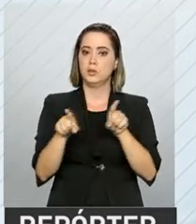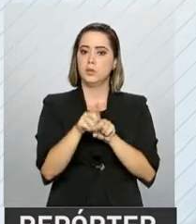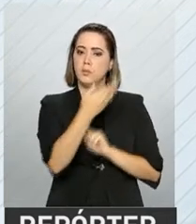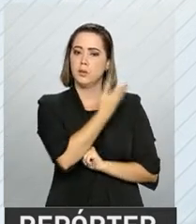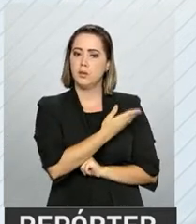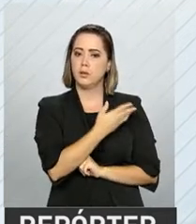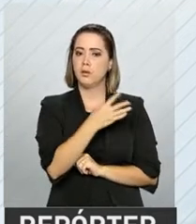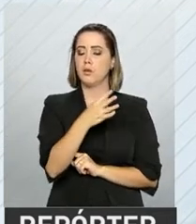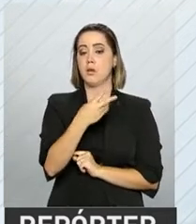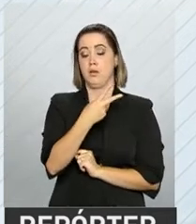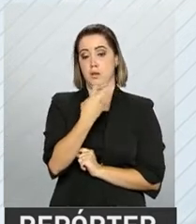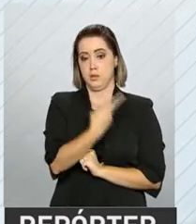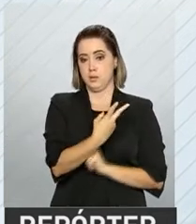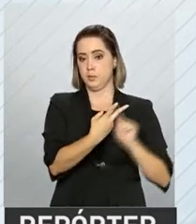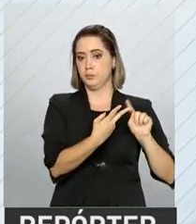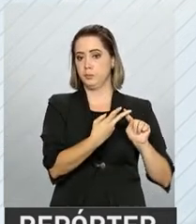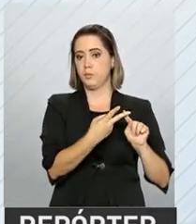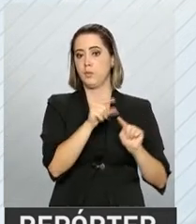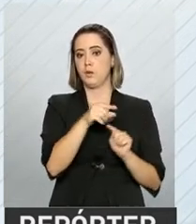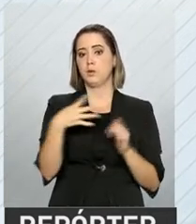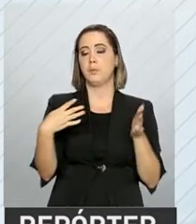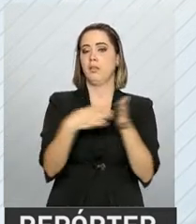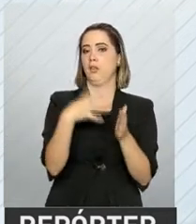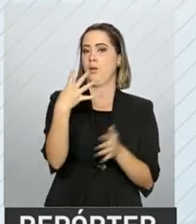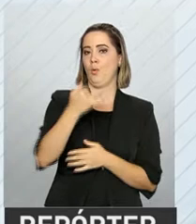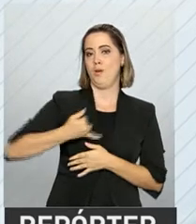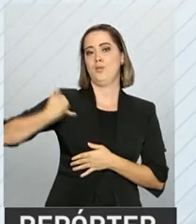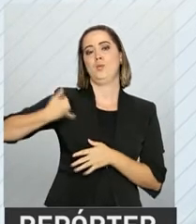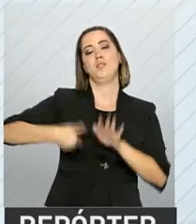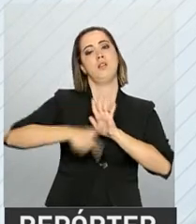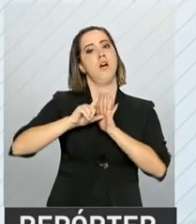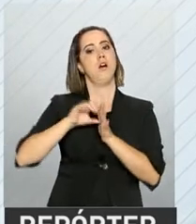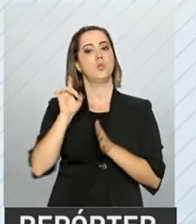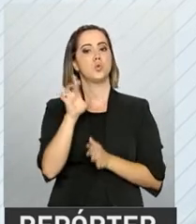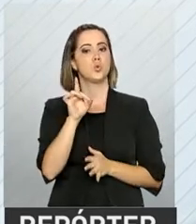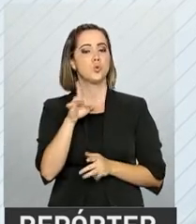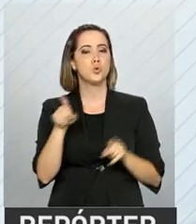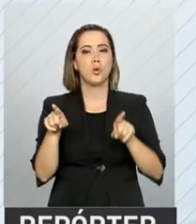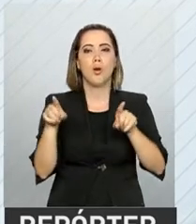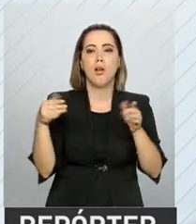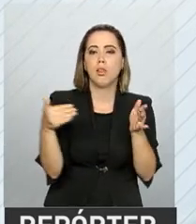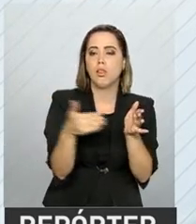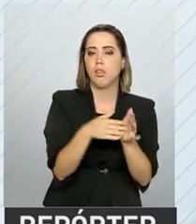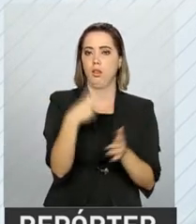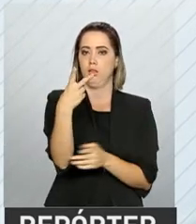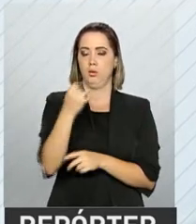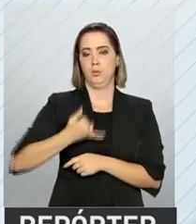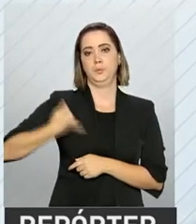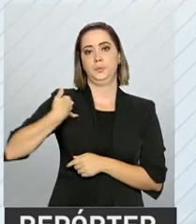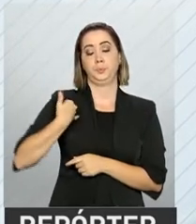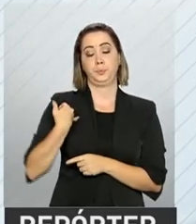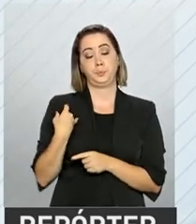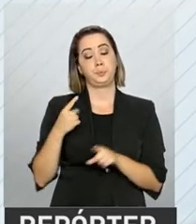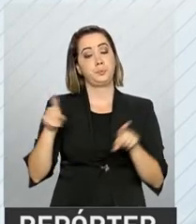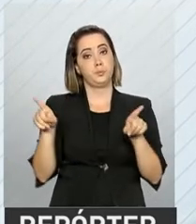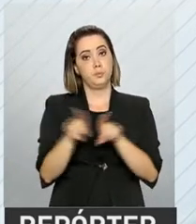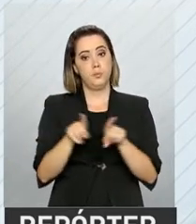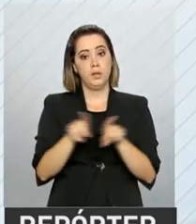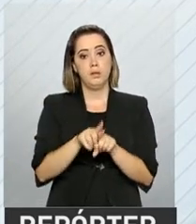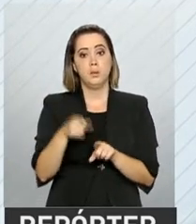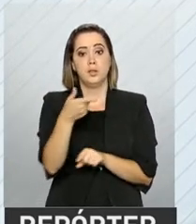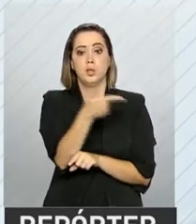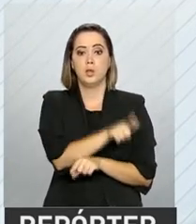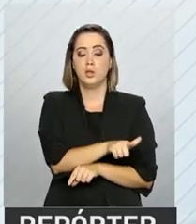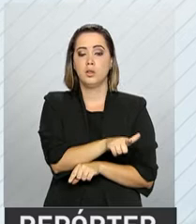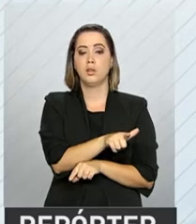oferecida para crianças com até 4 anos. Antes, a aplicação era feita até os 2 anos. Já a vacina